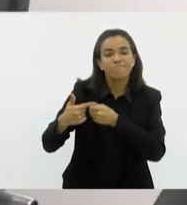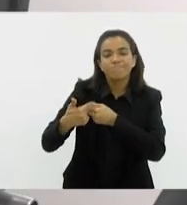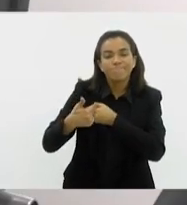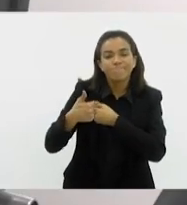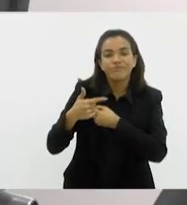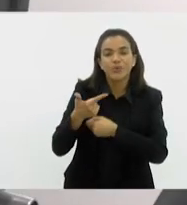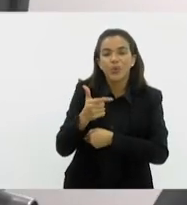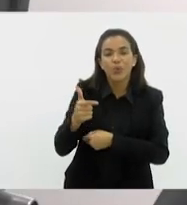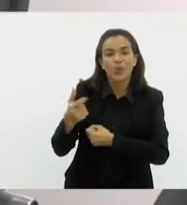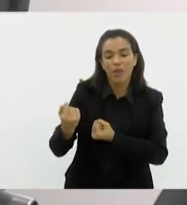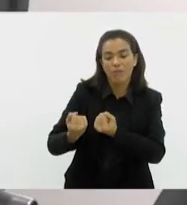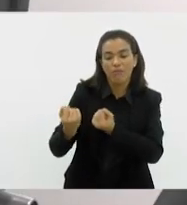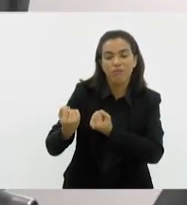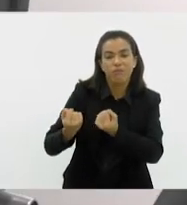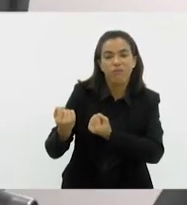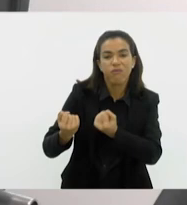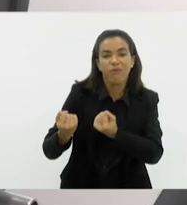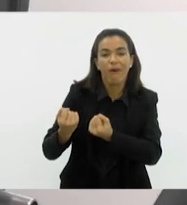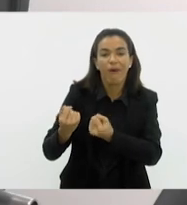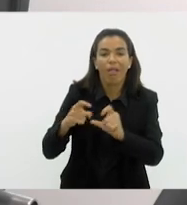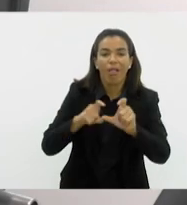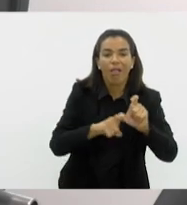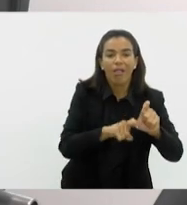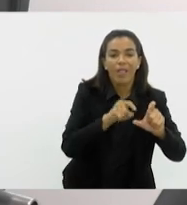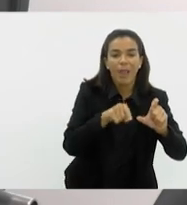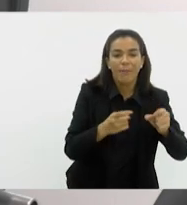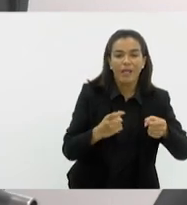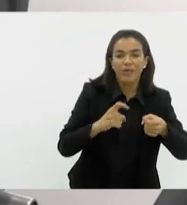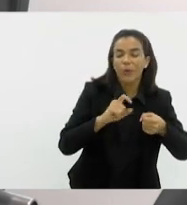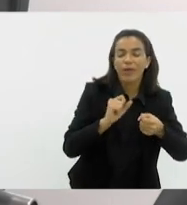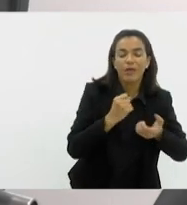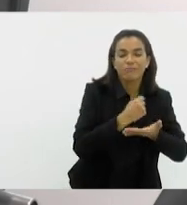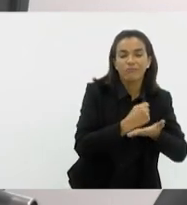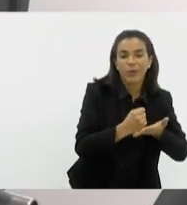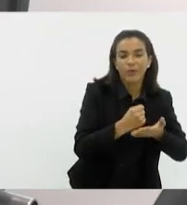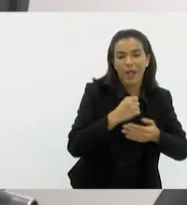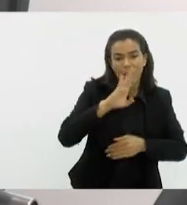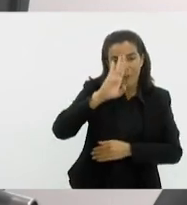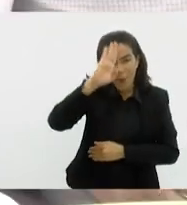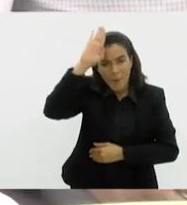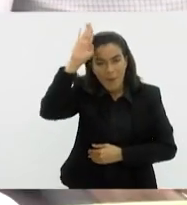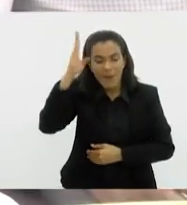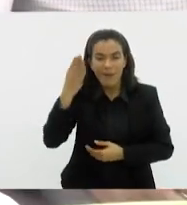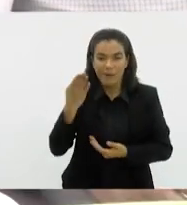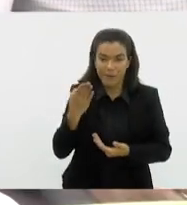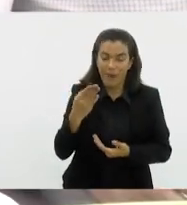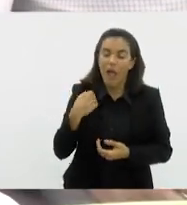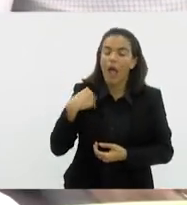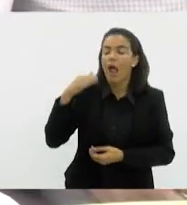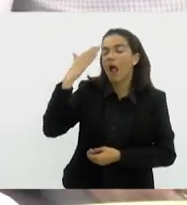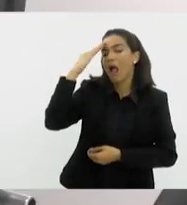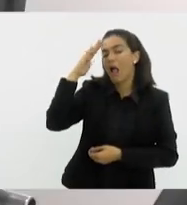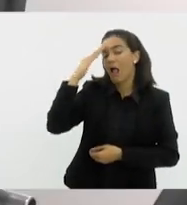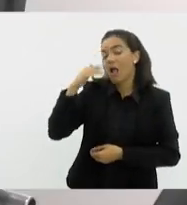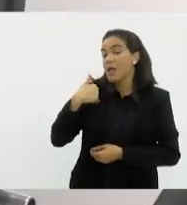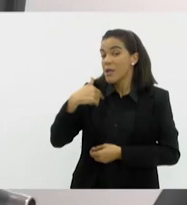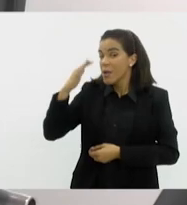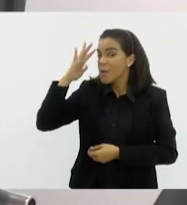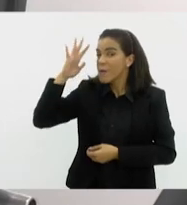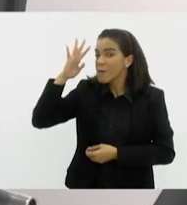vezes, uma viatura sequer e ficam dependentes de convênios do Corpo de Bombeiros. Estou esclarecido. Eu penso até em